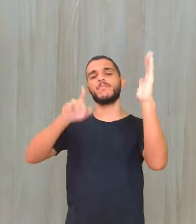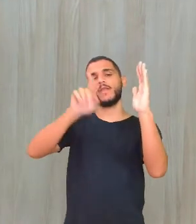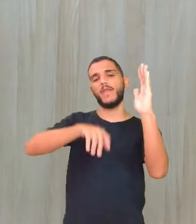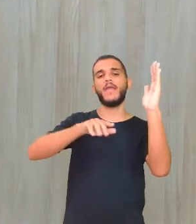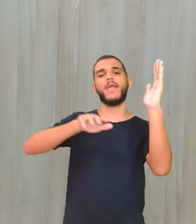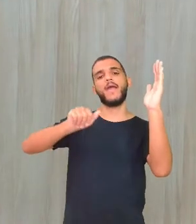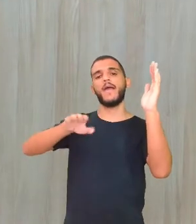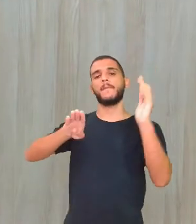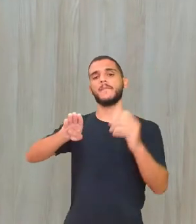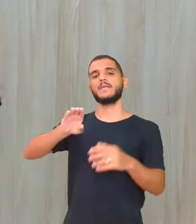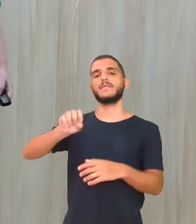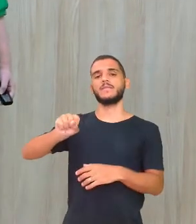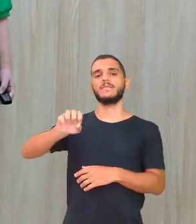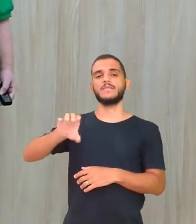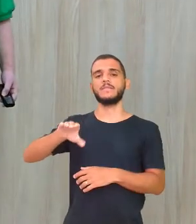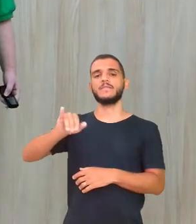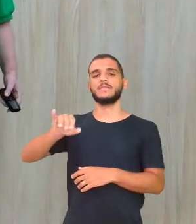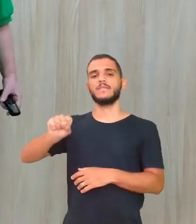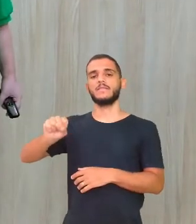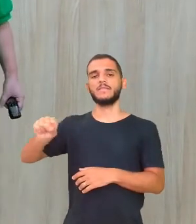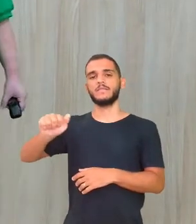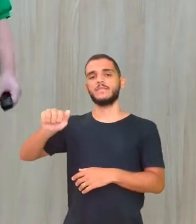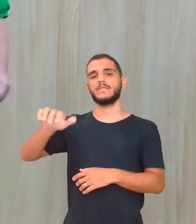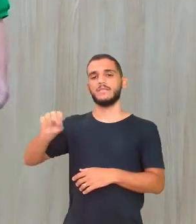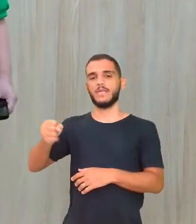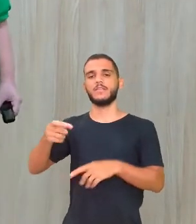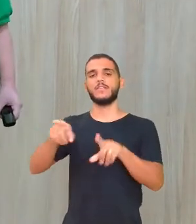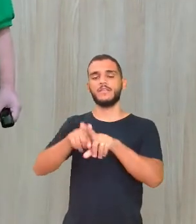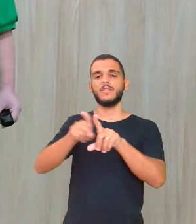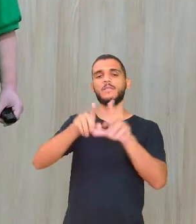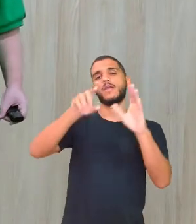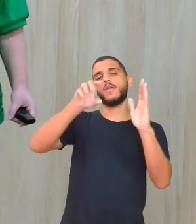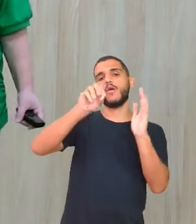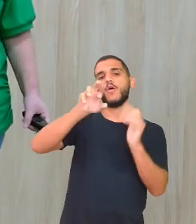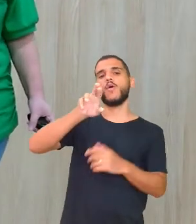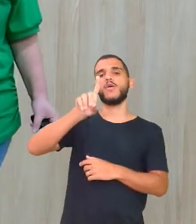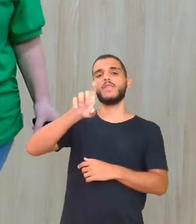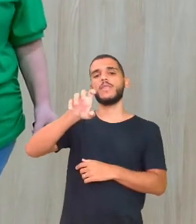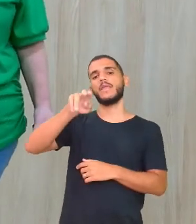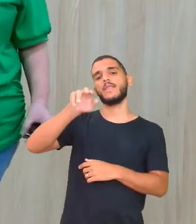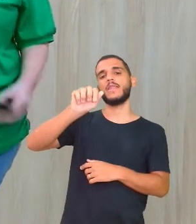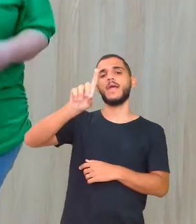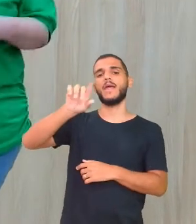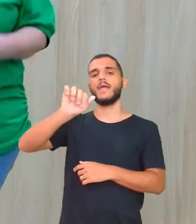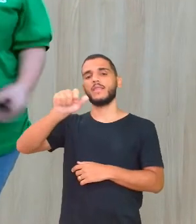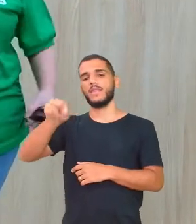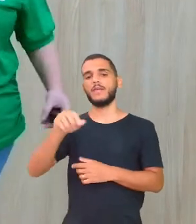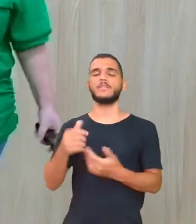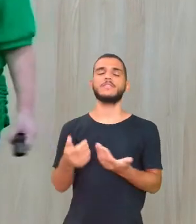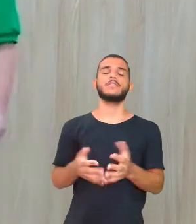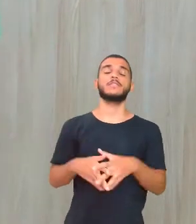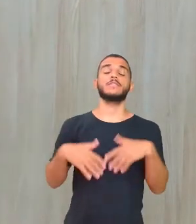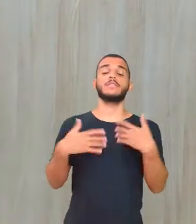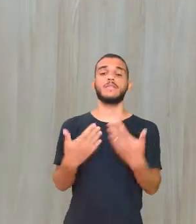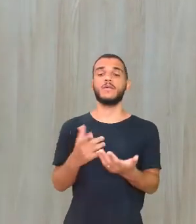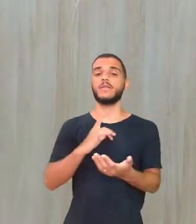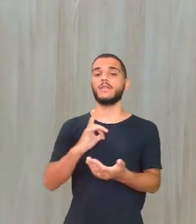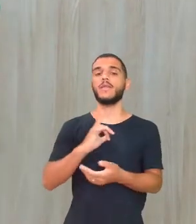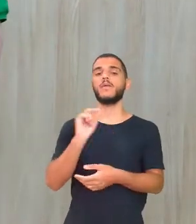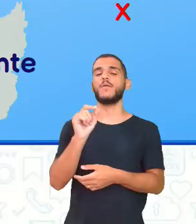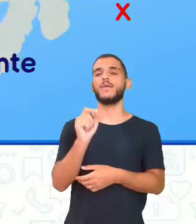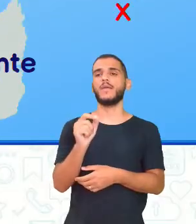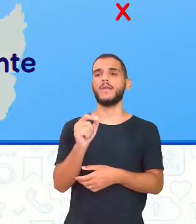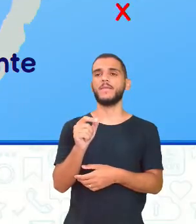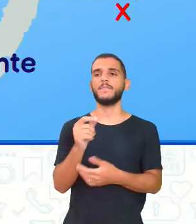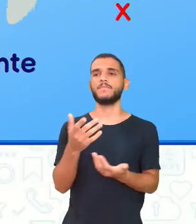abscissa e a ordenada, tá? Então, o que é isso? Os quadrantes, se ele der um zoom, vai